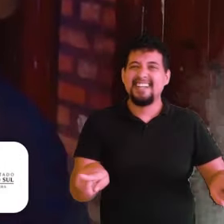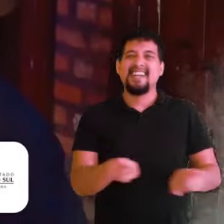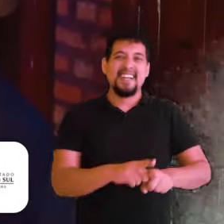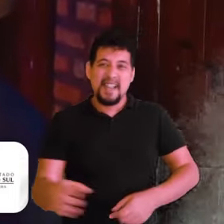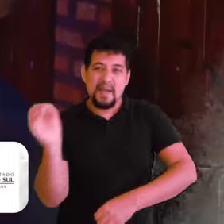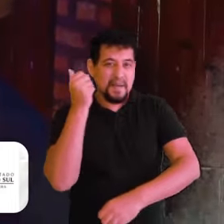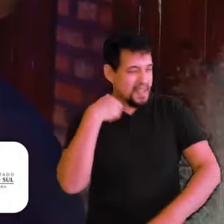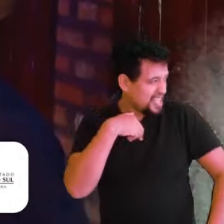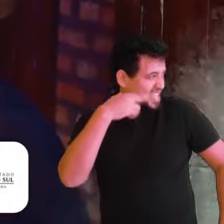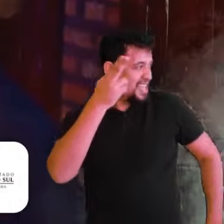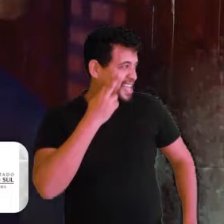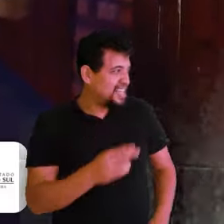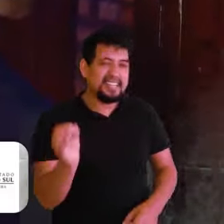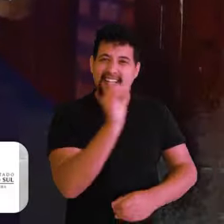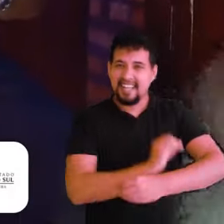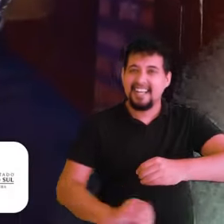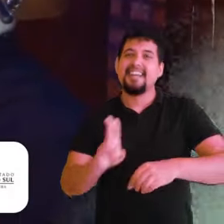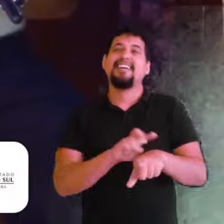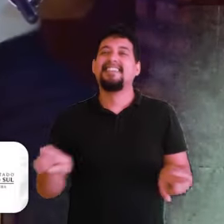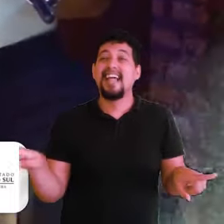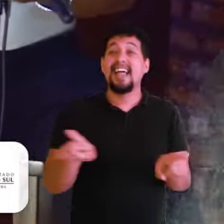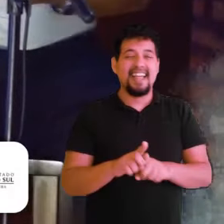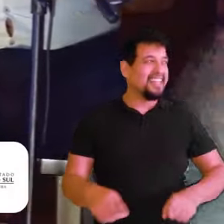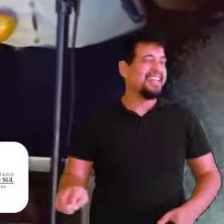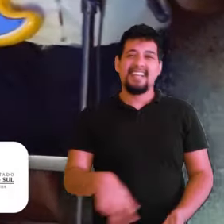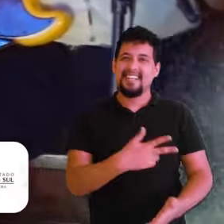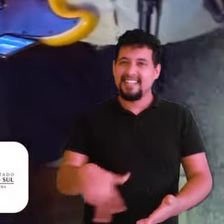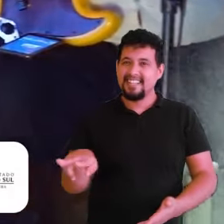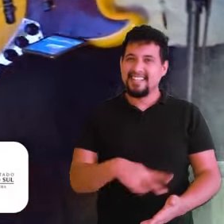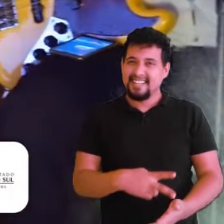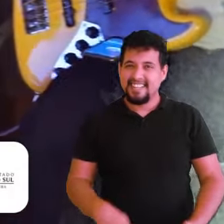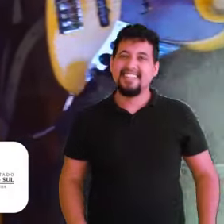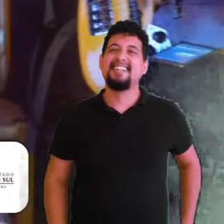A noite inteira, roda morena no balanço da vaneira.